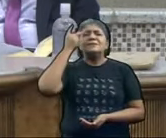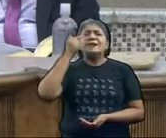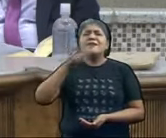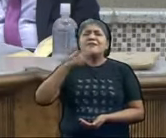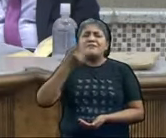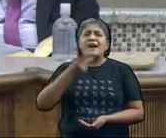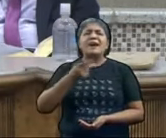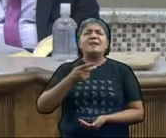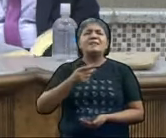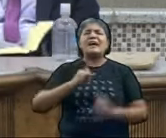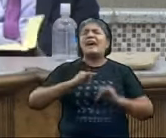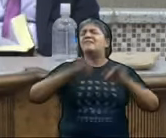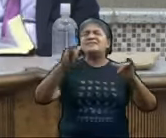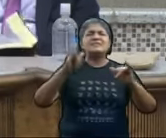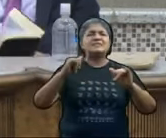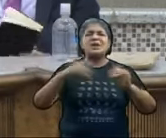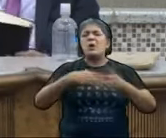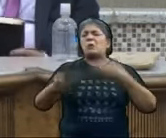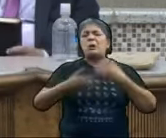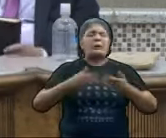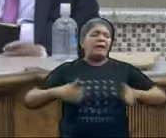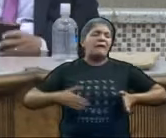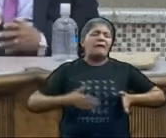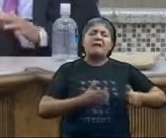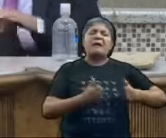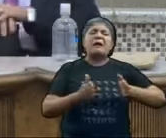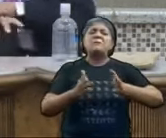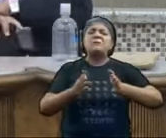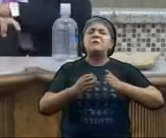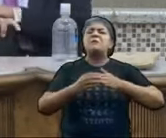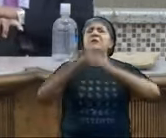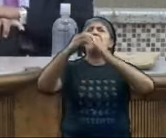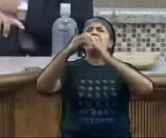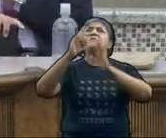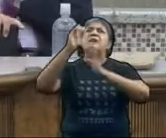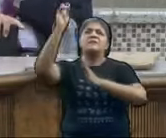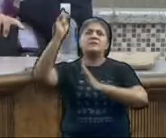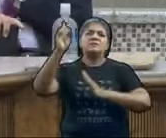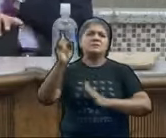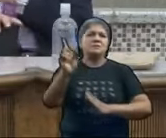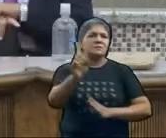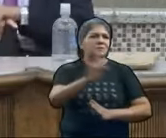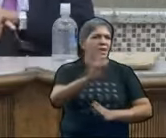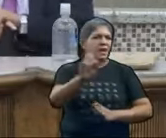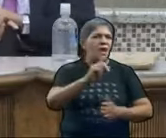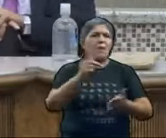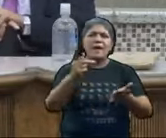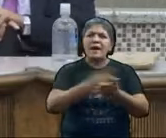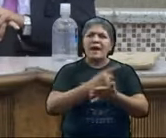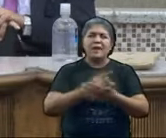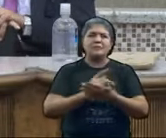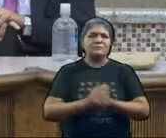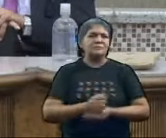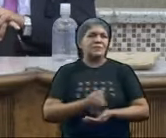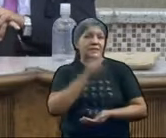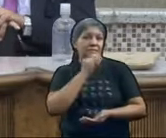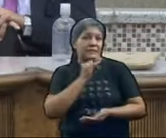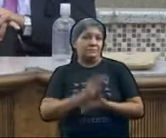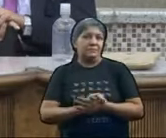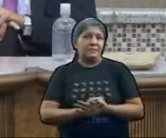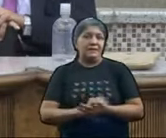de jeito nenhum. Provérbios diz, há caminhos que ao homem parece direito, mas o fim desse caminho é caminho de